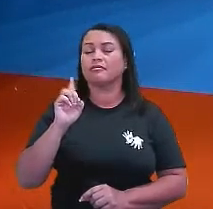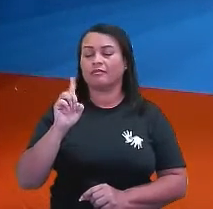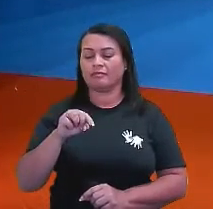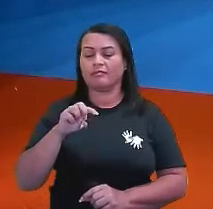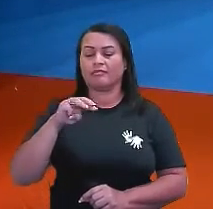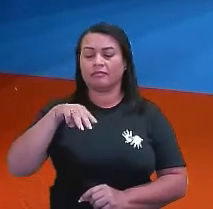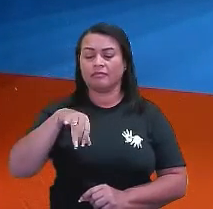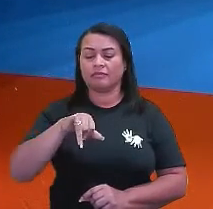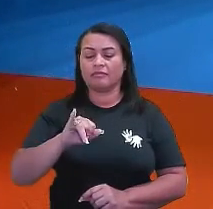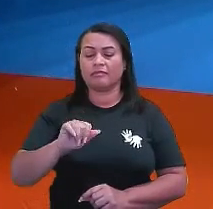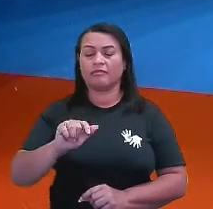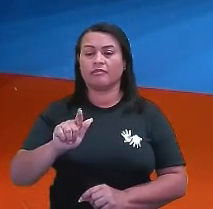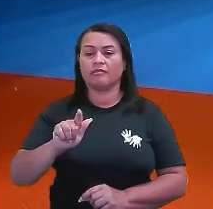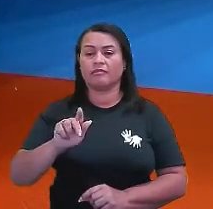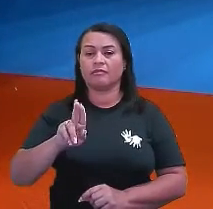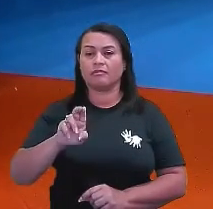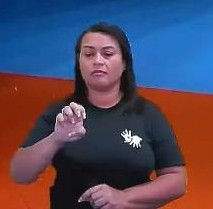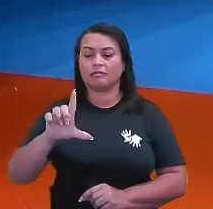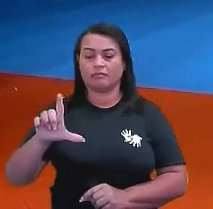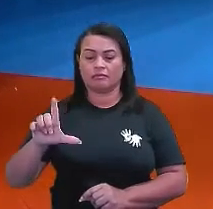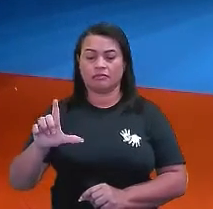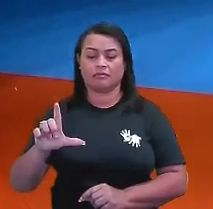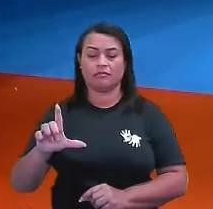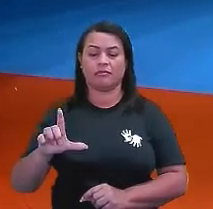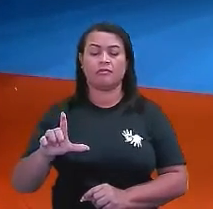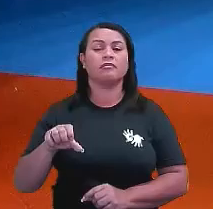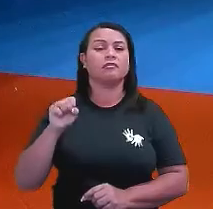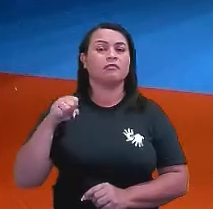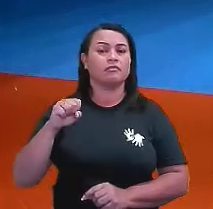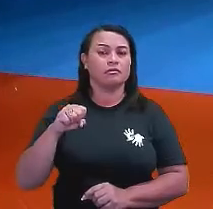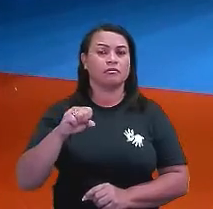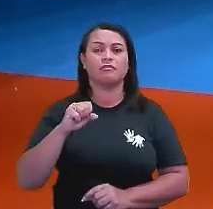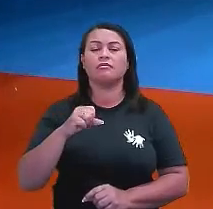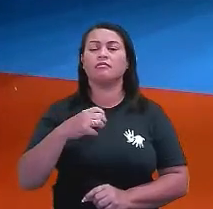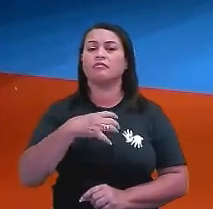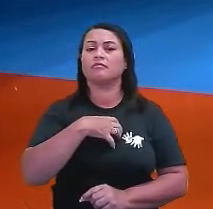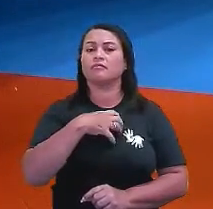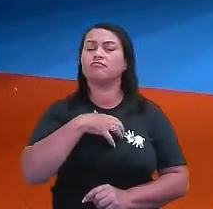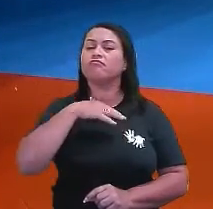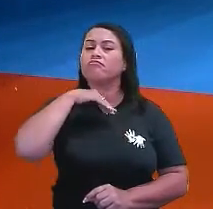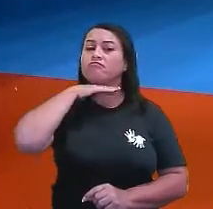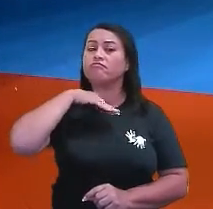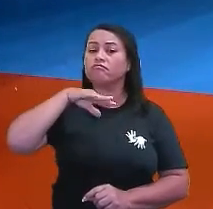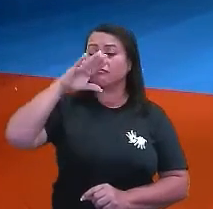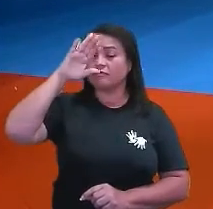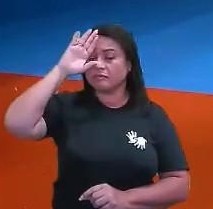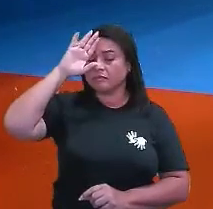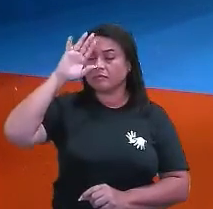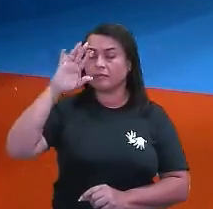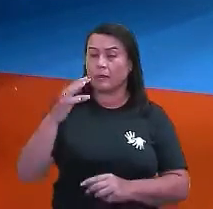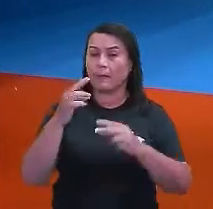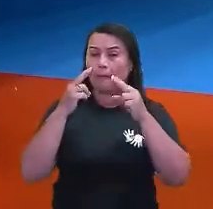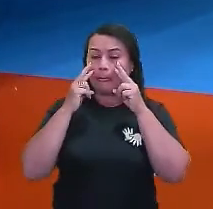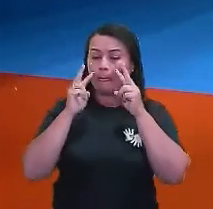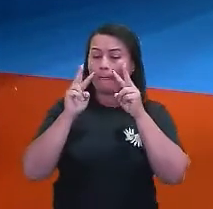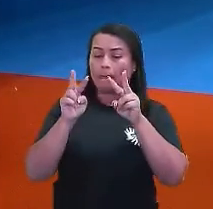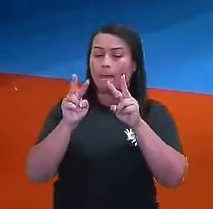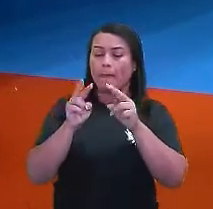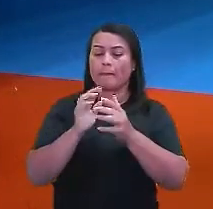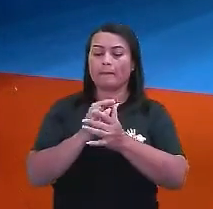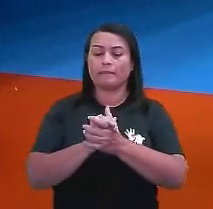o Miguel, tá certo? Então, Miguel está com febre. Agora, presta atenção